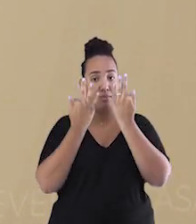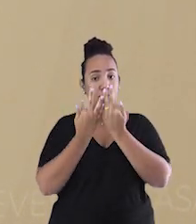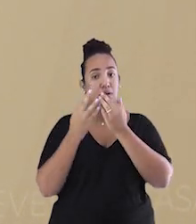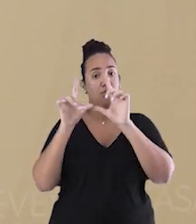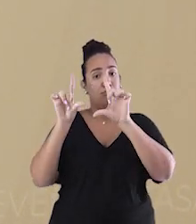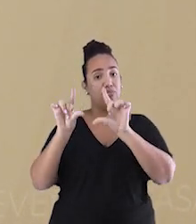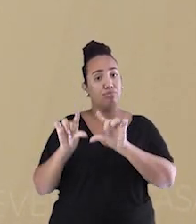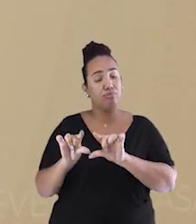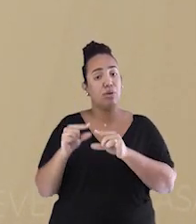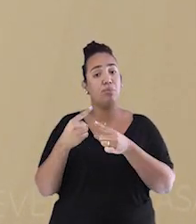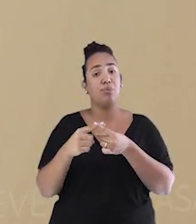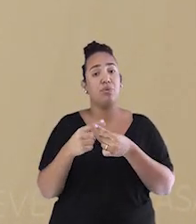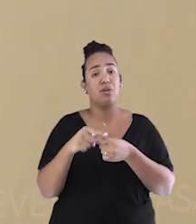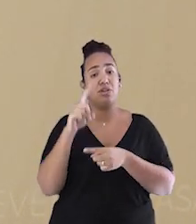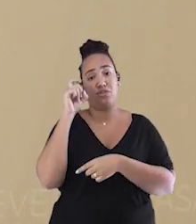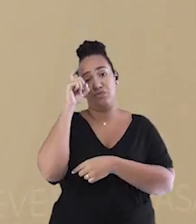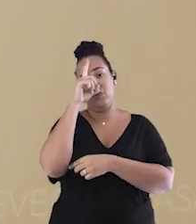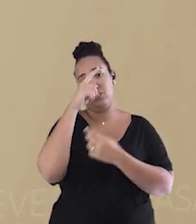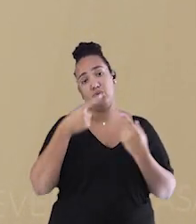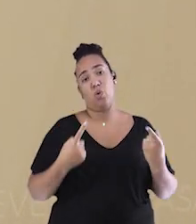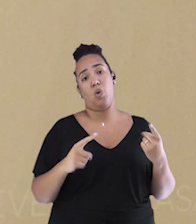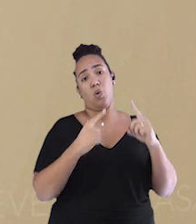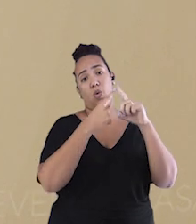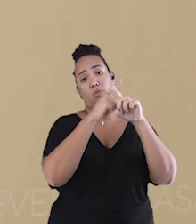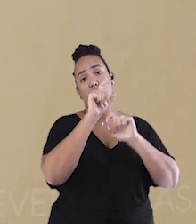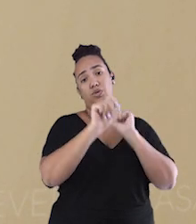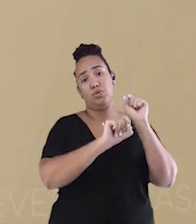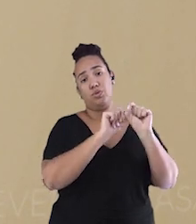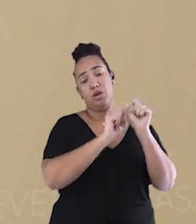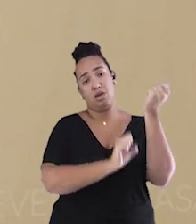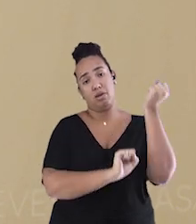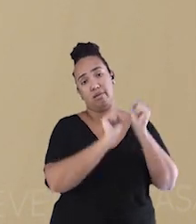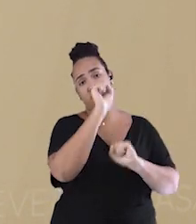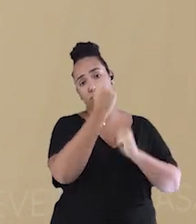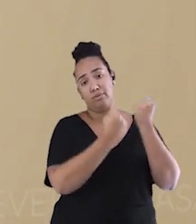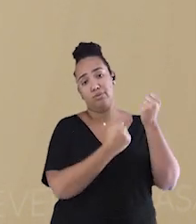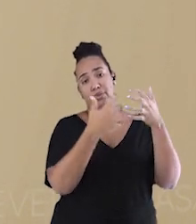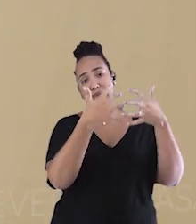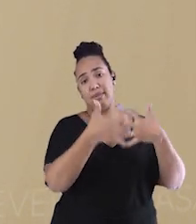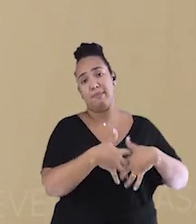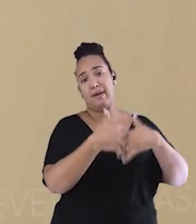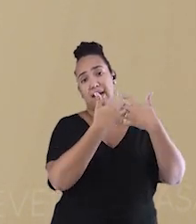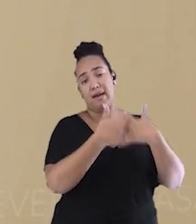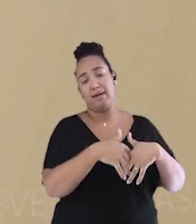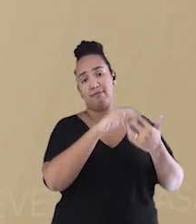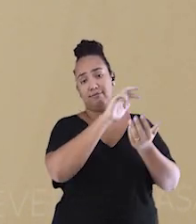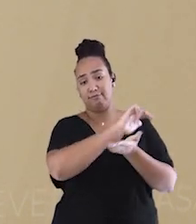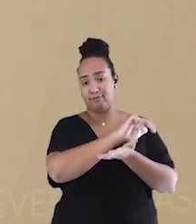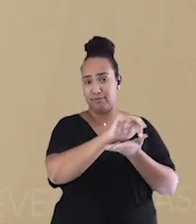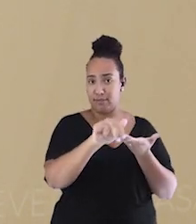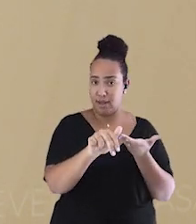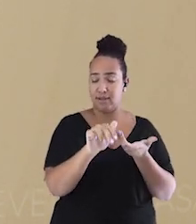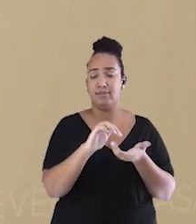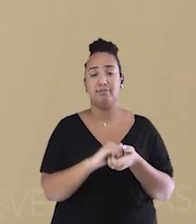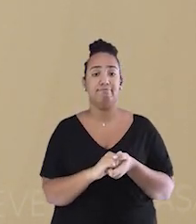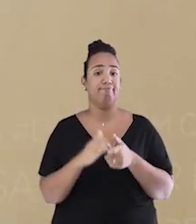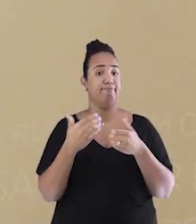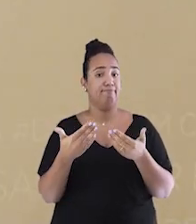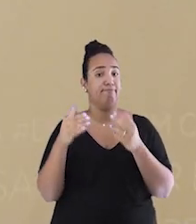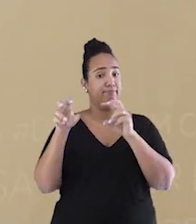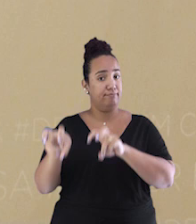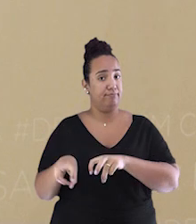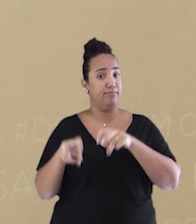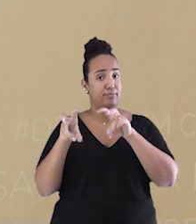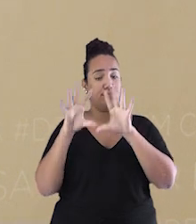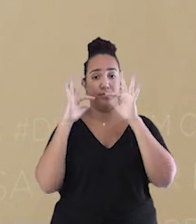agricultura familiar pela dificuldade de competir com os grandes produtores e seus maquinários. É